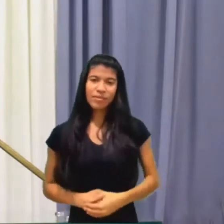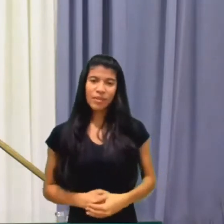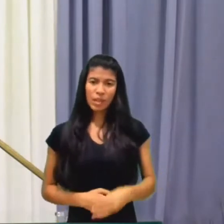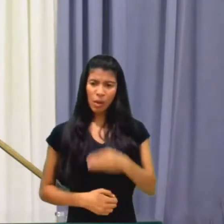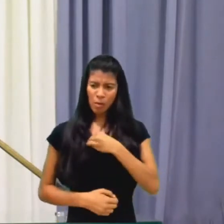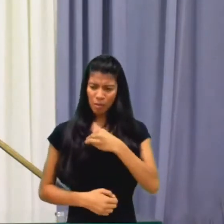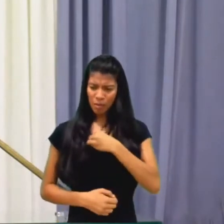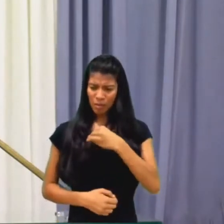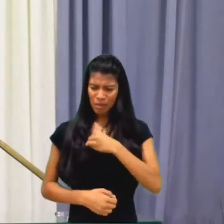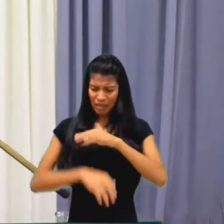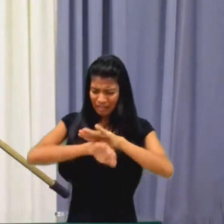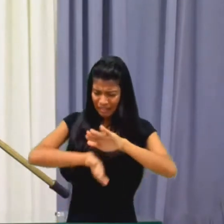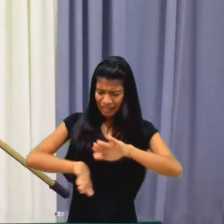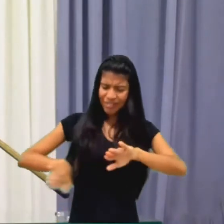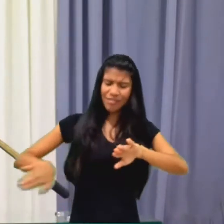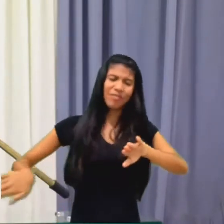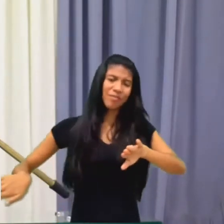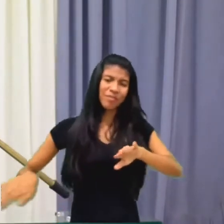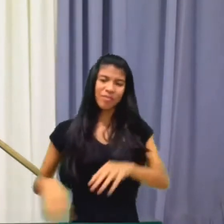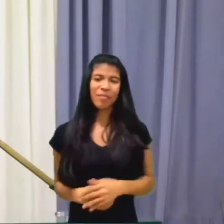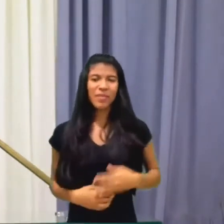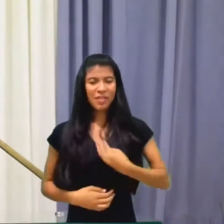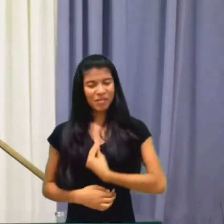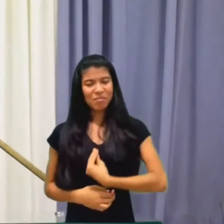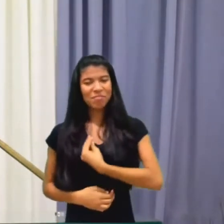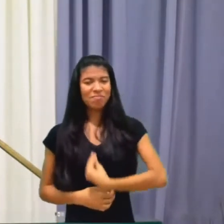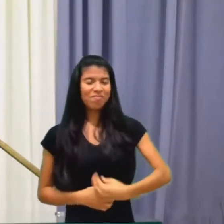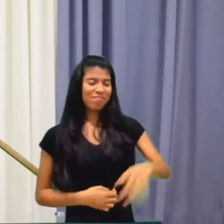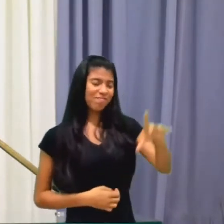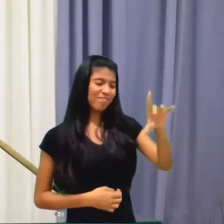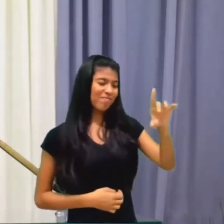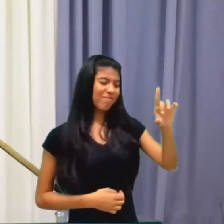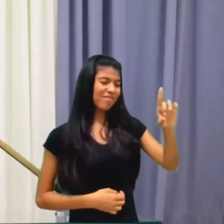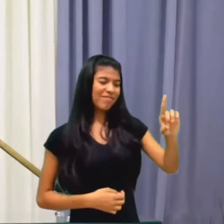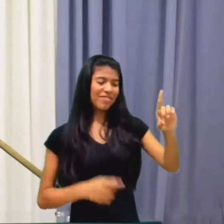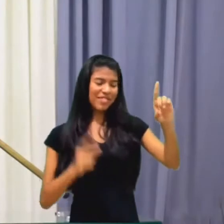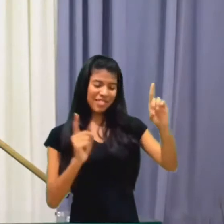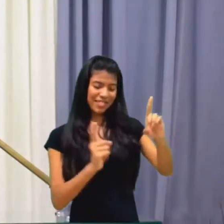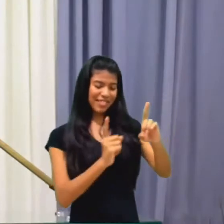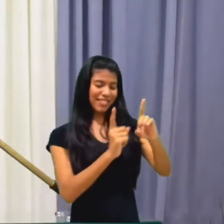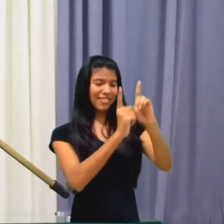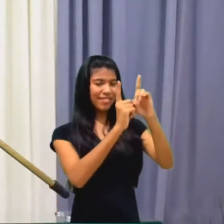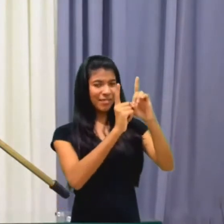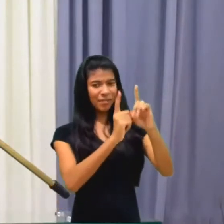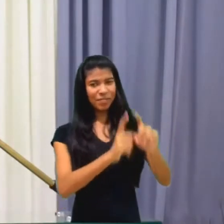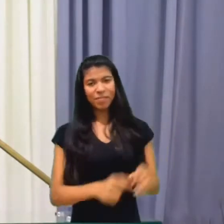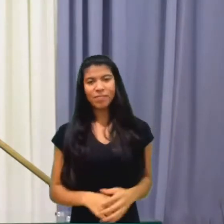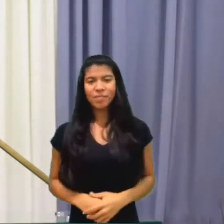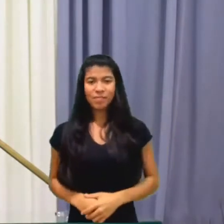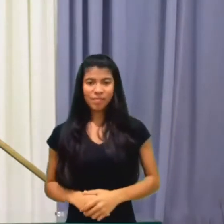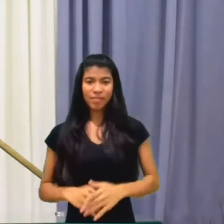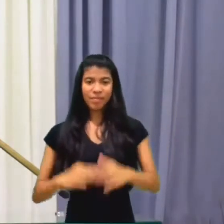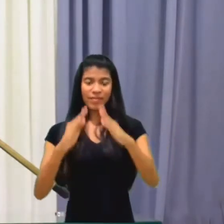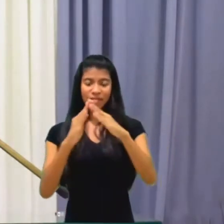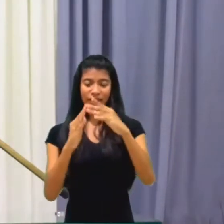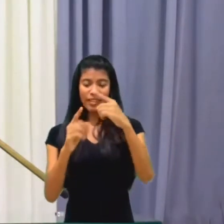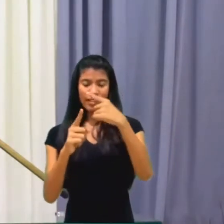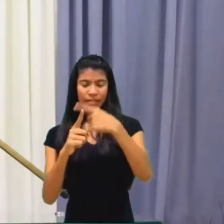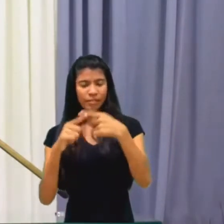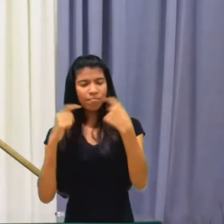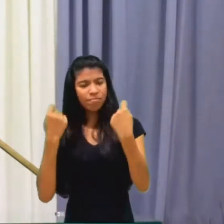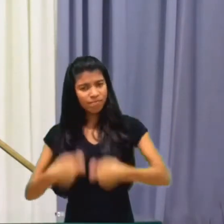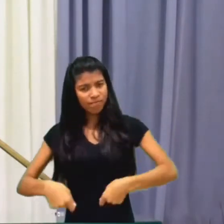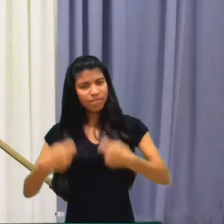para Deus, para agradar a Deus, para andar com Deus. A igreja